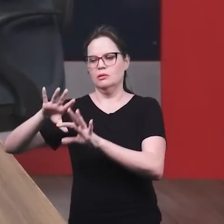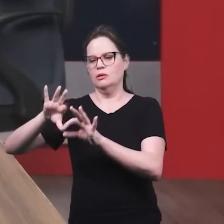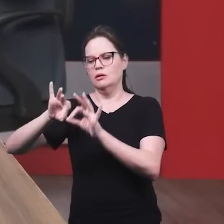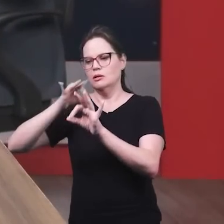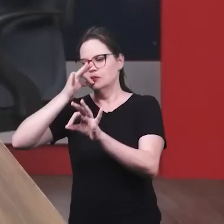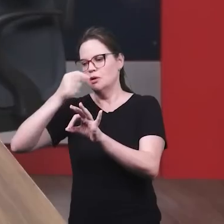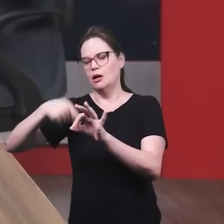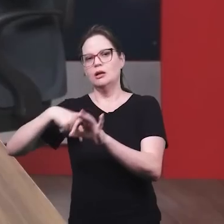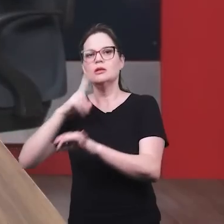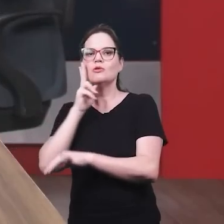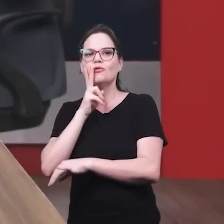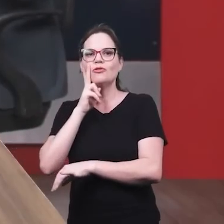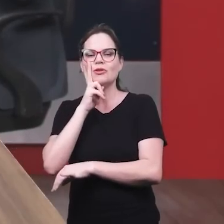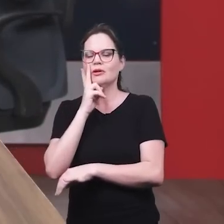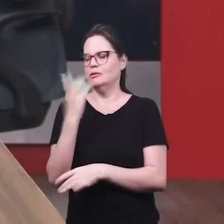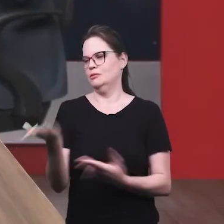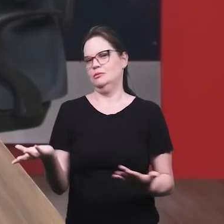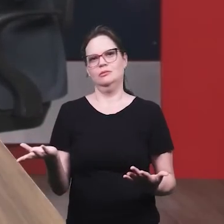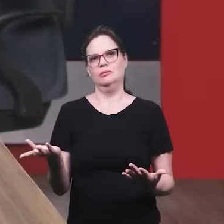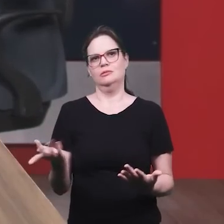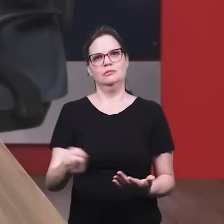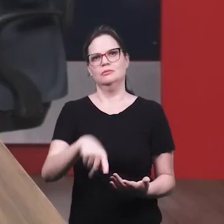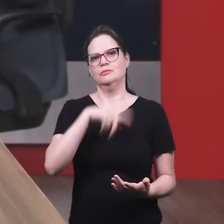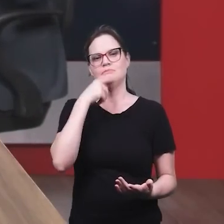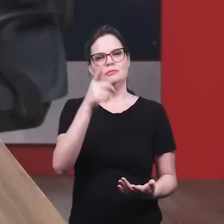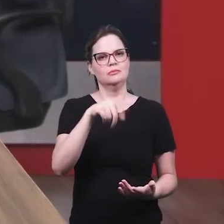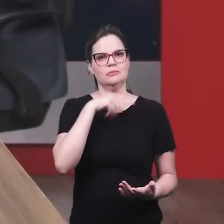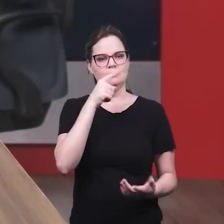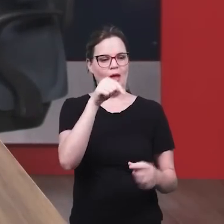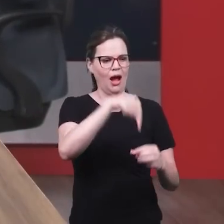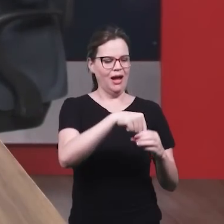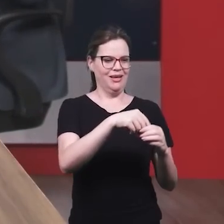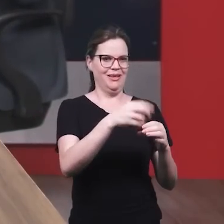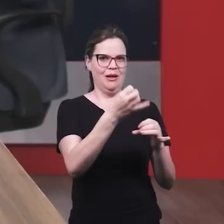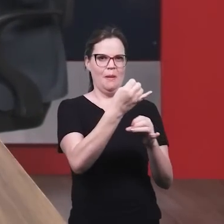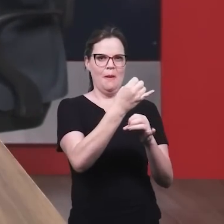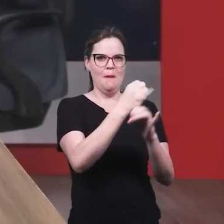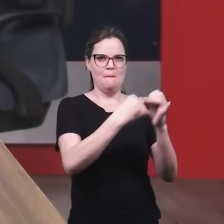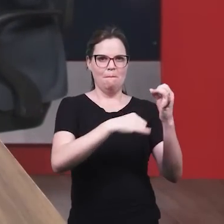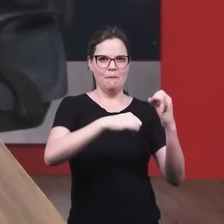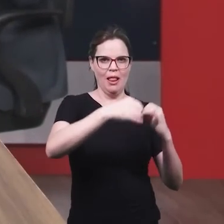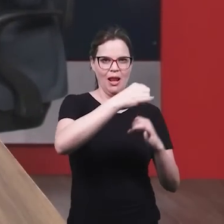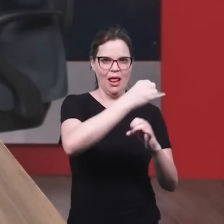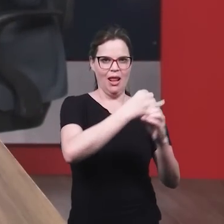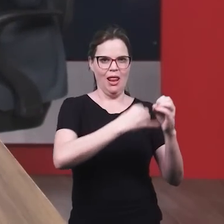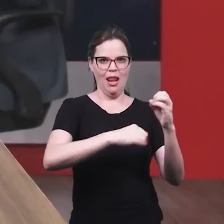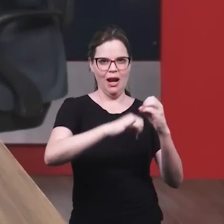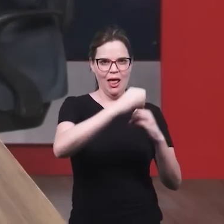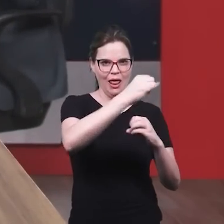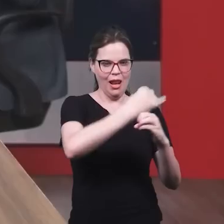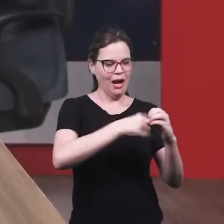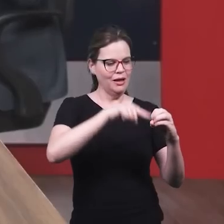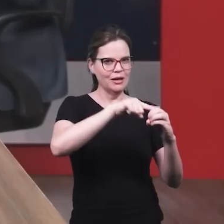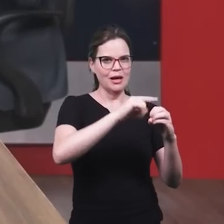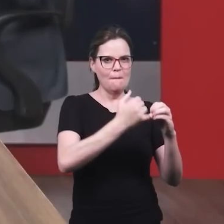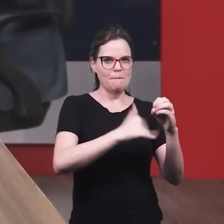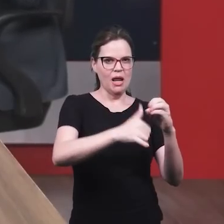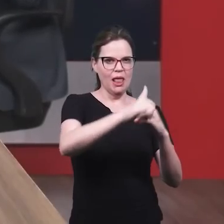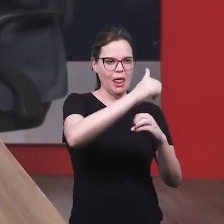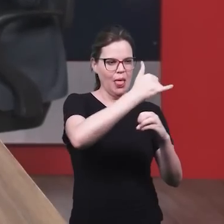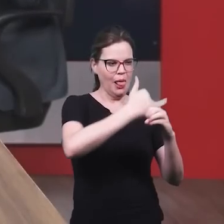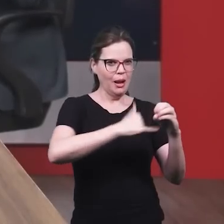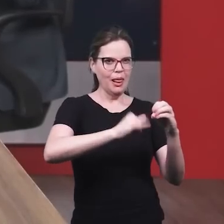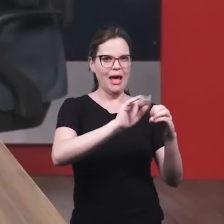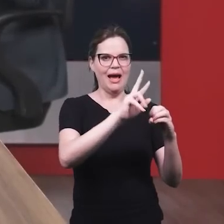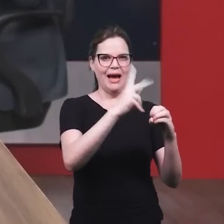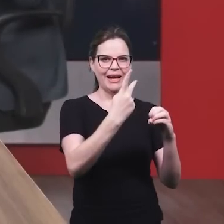é impossível você extrair dessas moléculas o oxigênio e o hidrogênio e os demais elementos químicos para poder